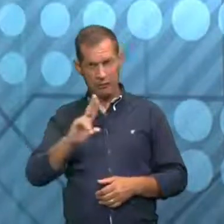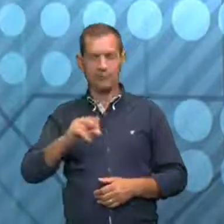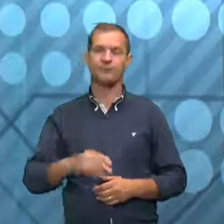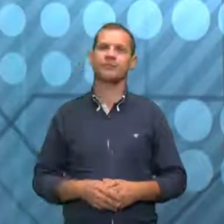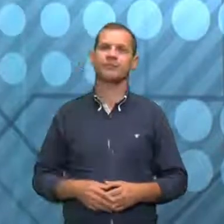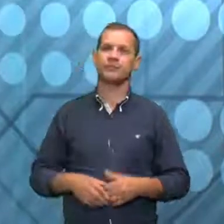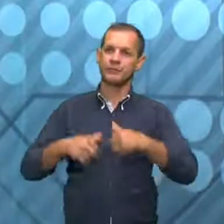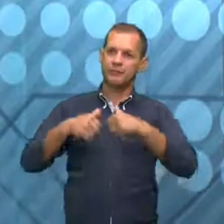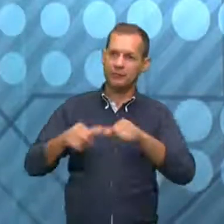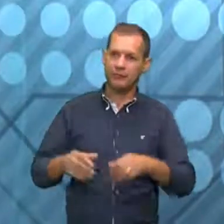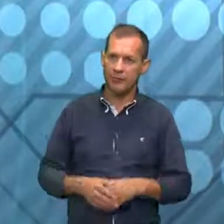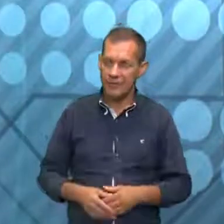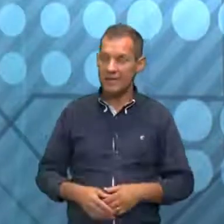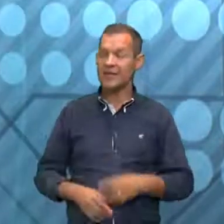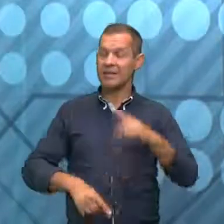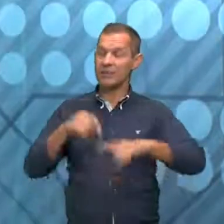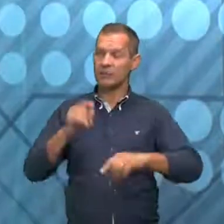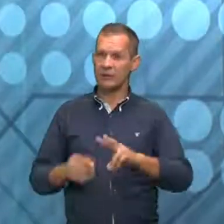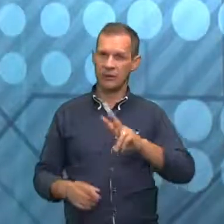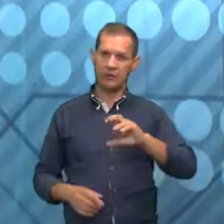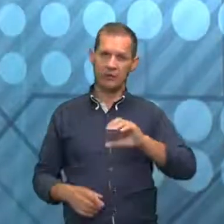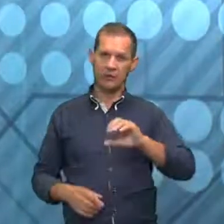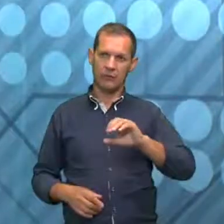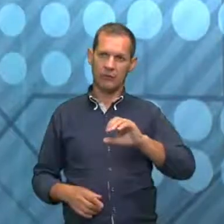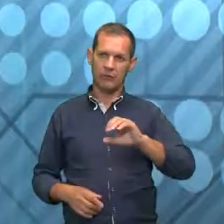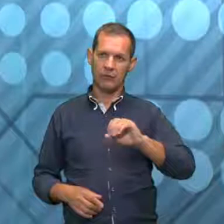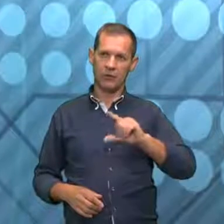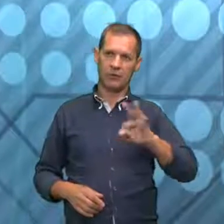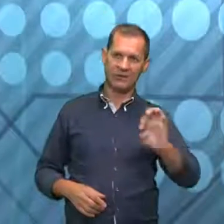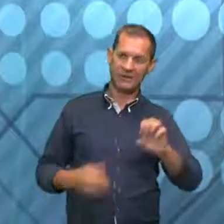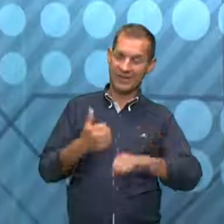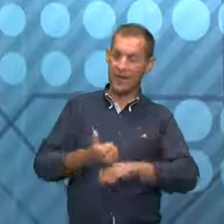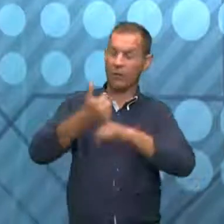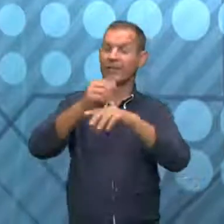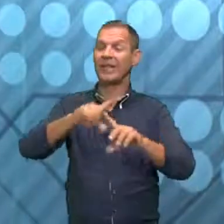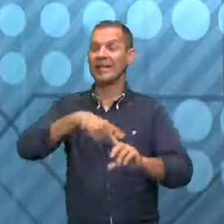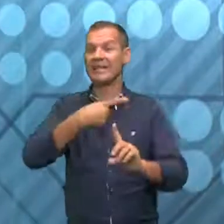utilizar esse produto que é o VoLTE, é uma qualidade